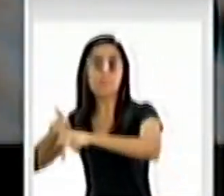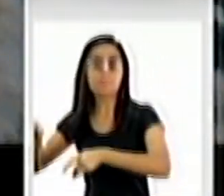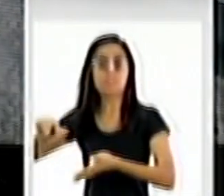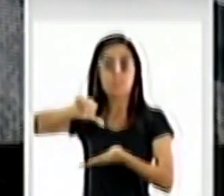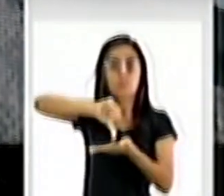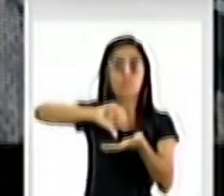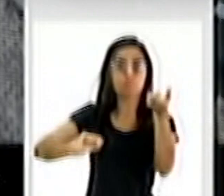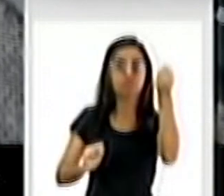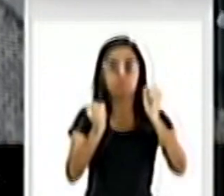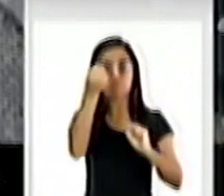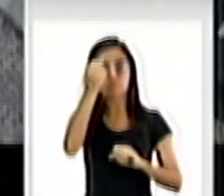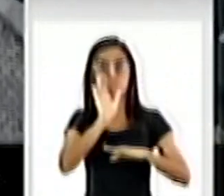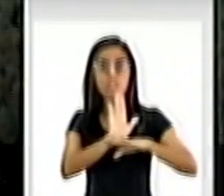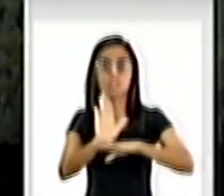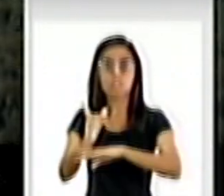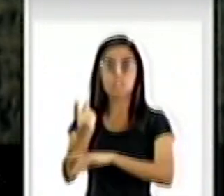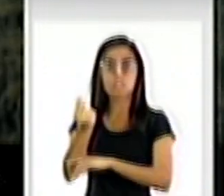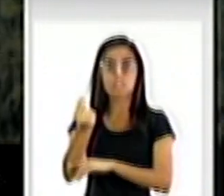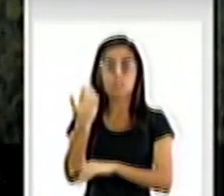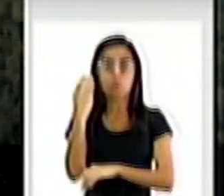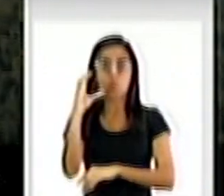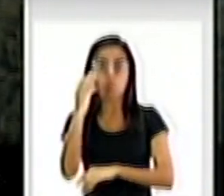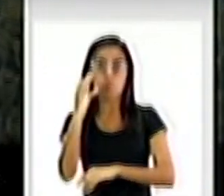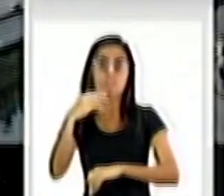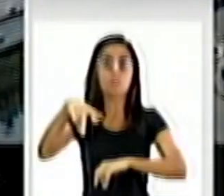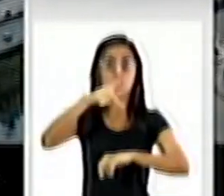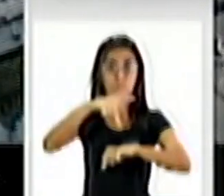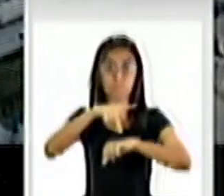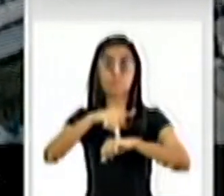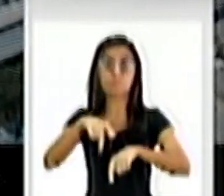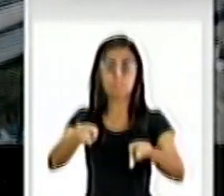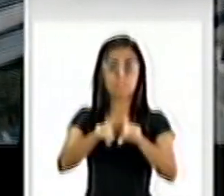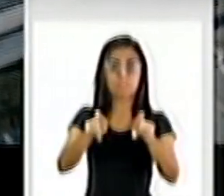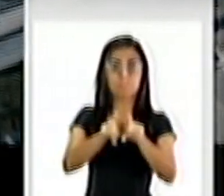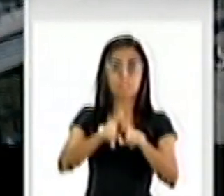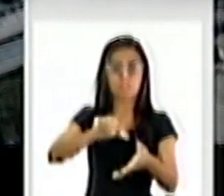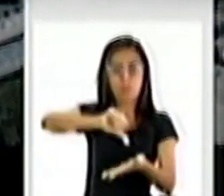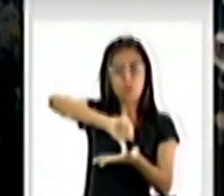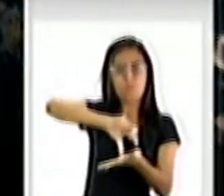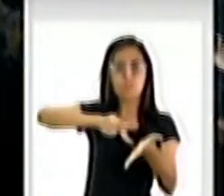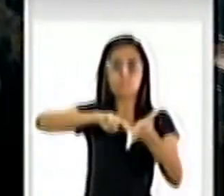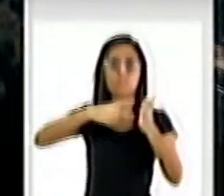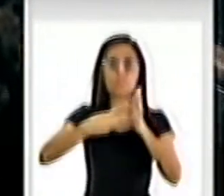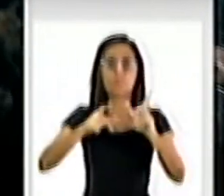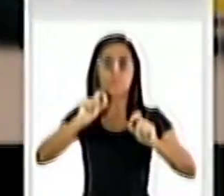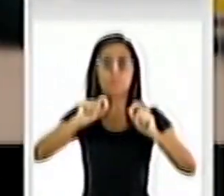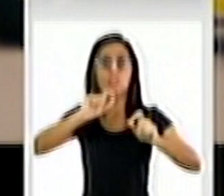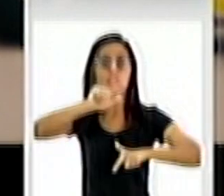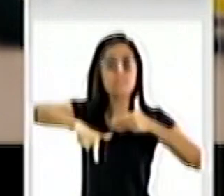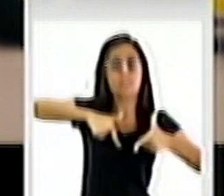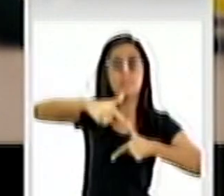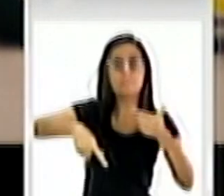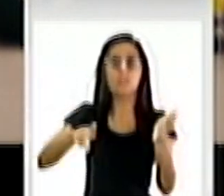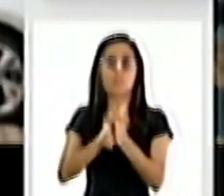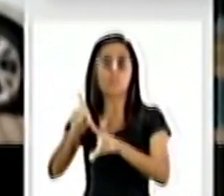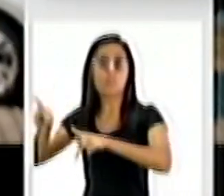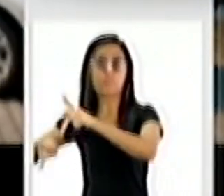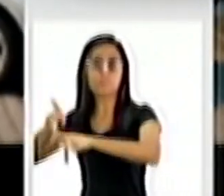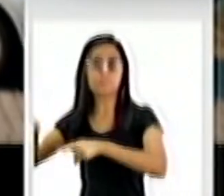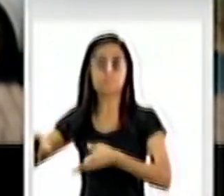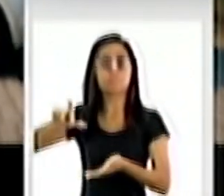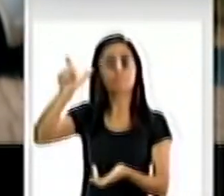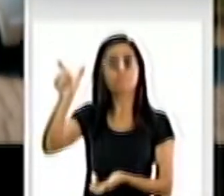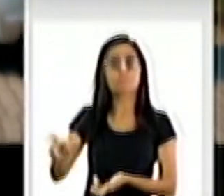nosso polo tem que voltar a gerar riqueza para Cubatão e todo o país. Polo forte é sinônimo de trabalho para o povo.